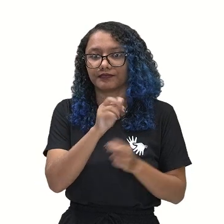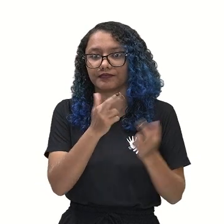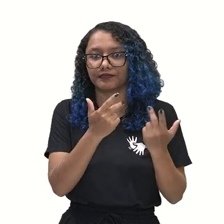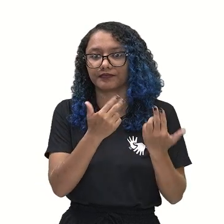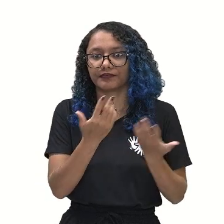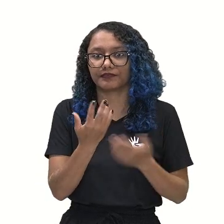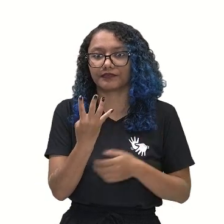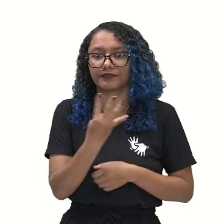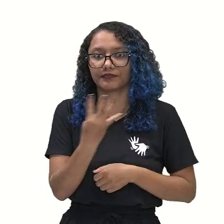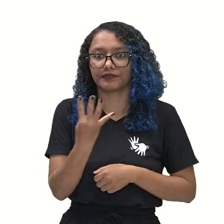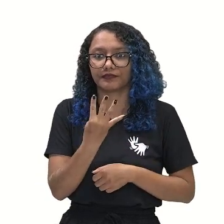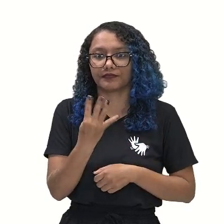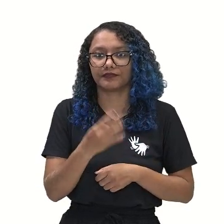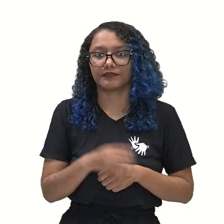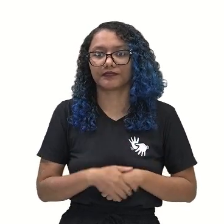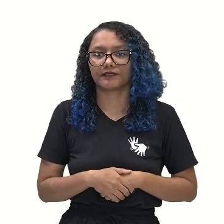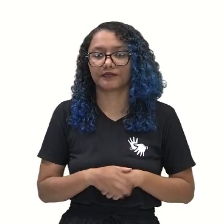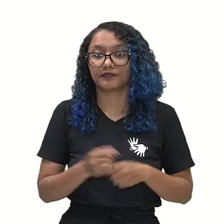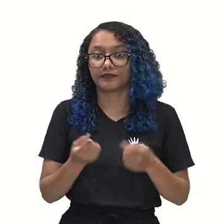a 44,